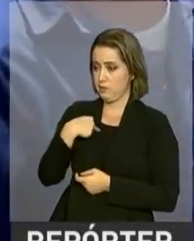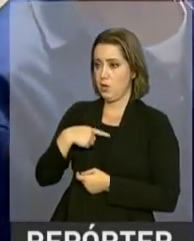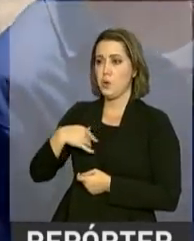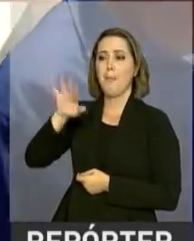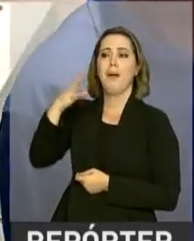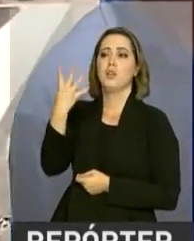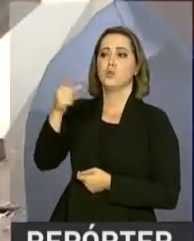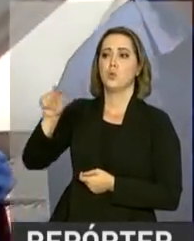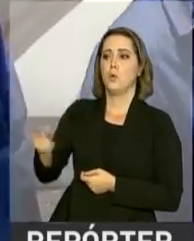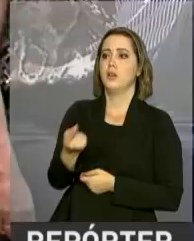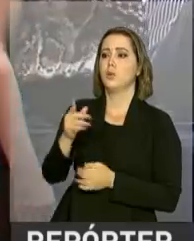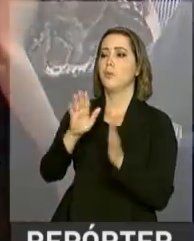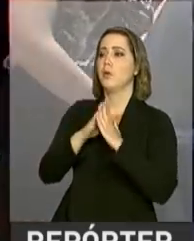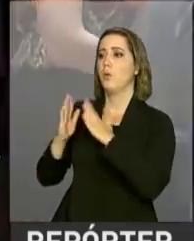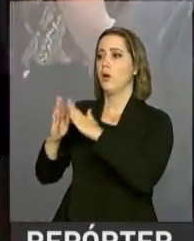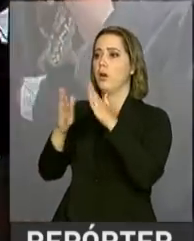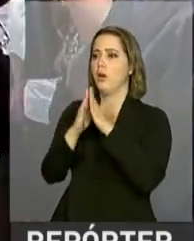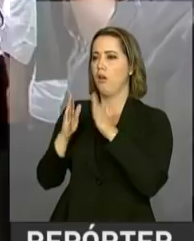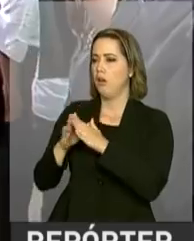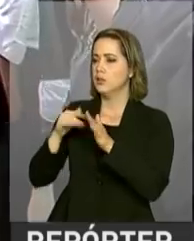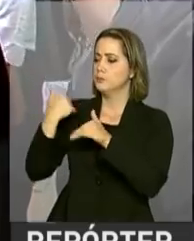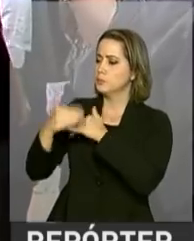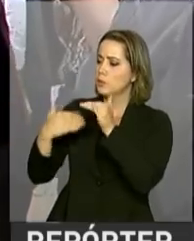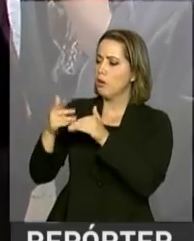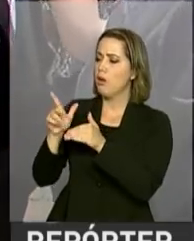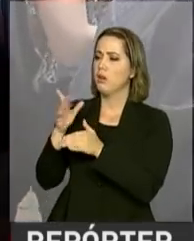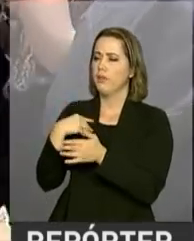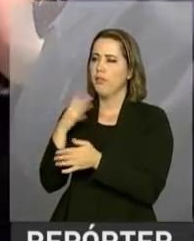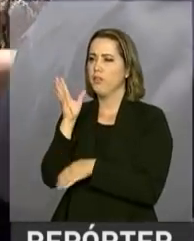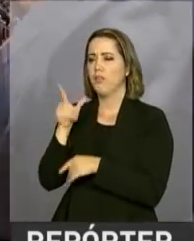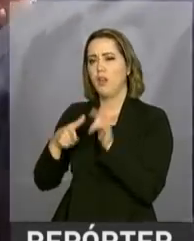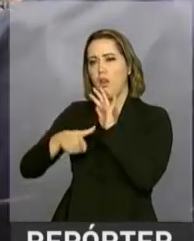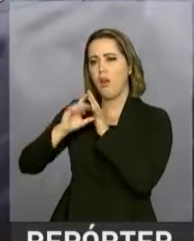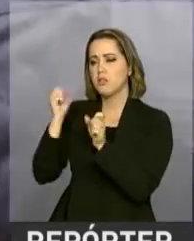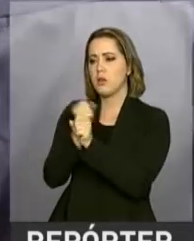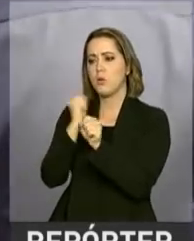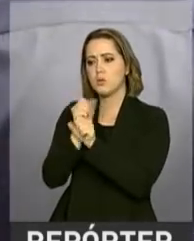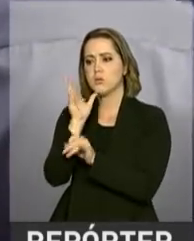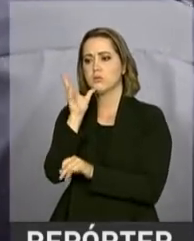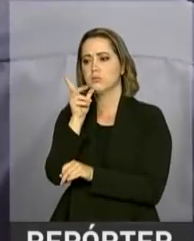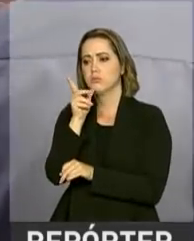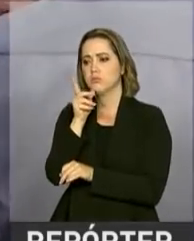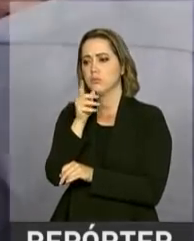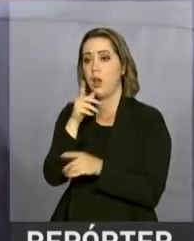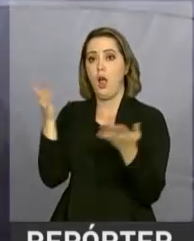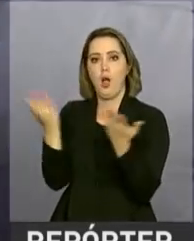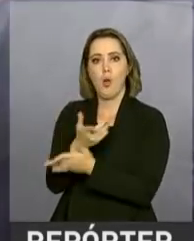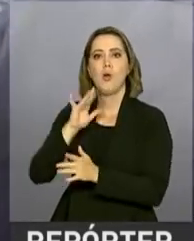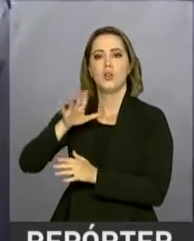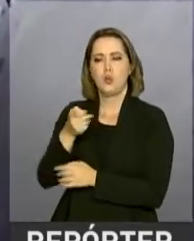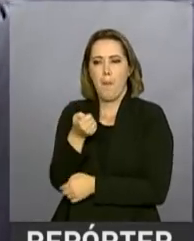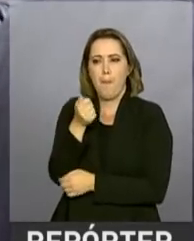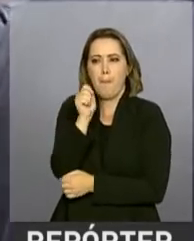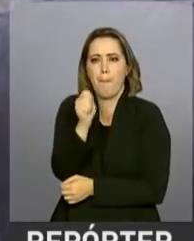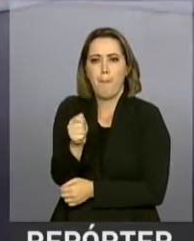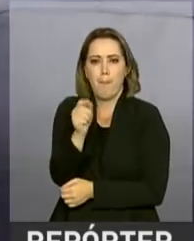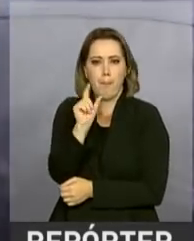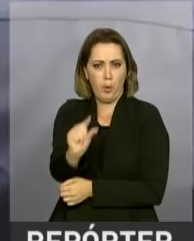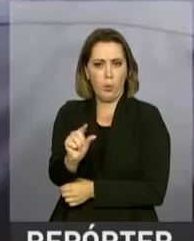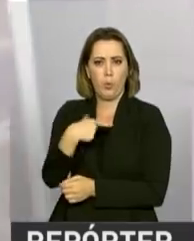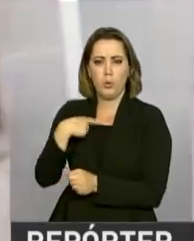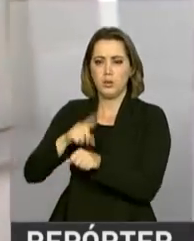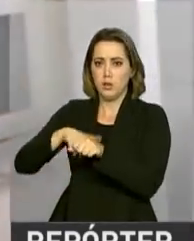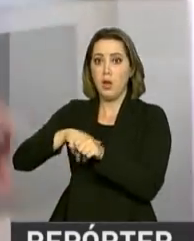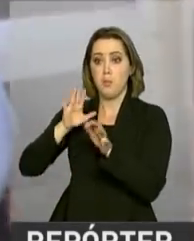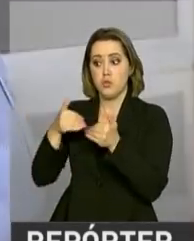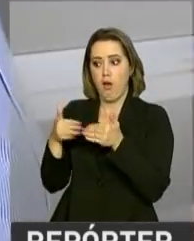que estavam em ritmo muito lento, mas eu acho que em pouco tempo será inaugurado esse